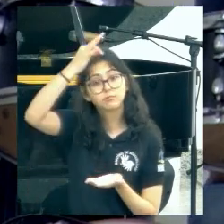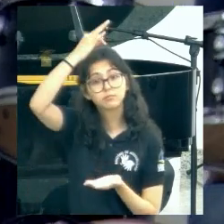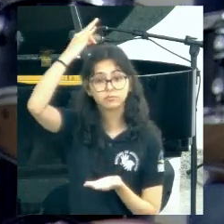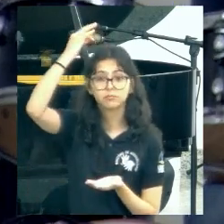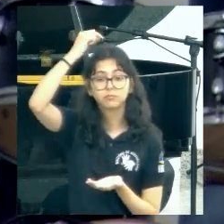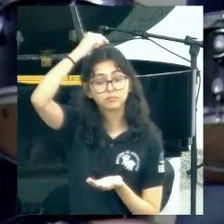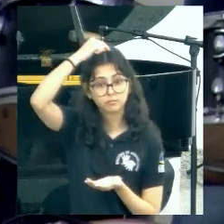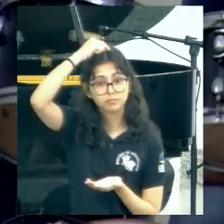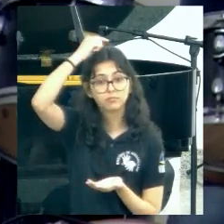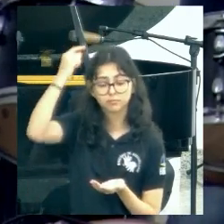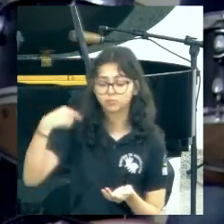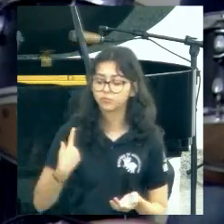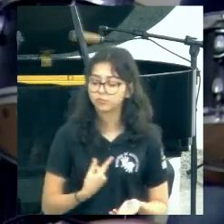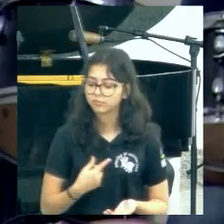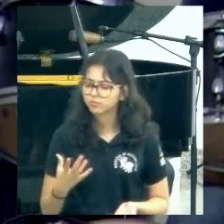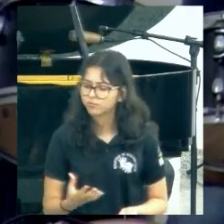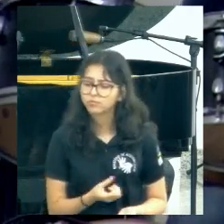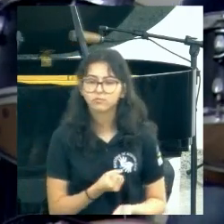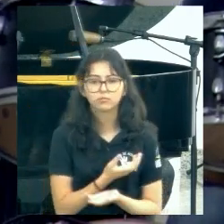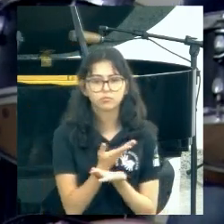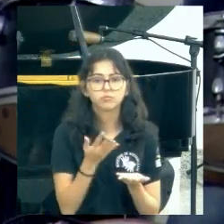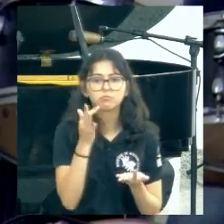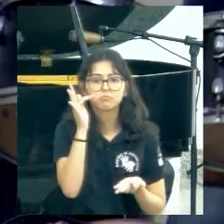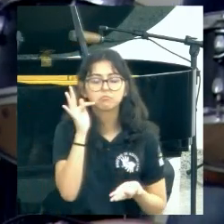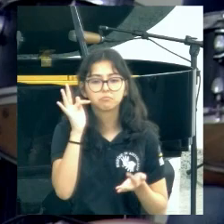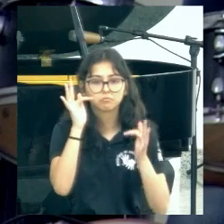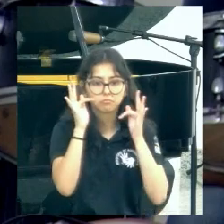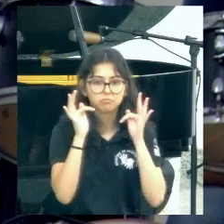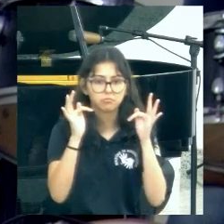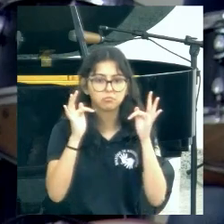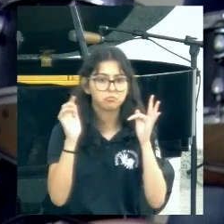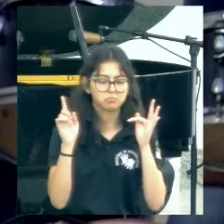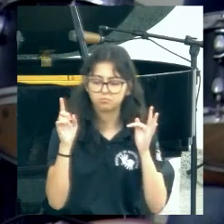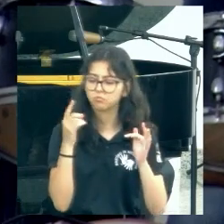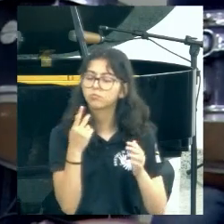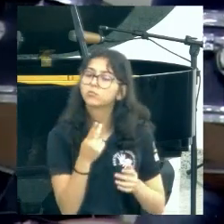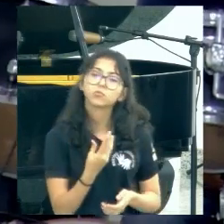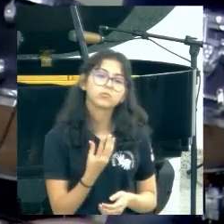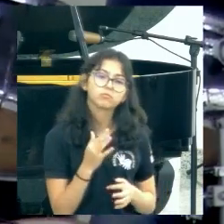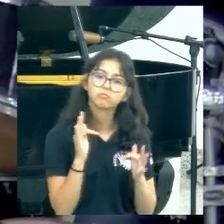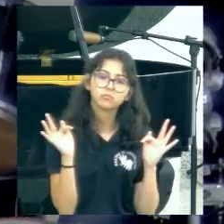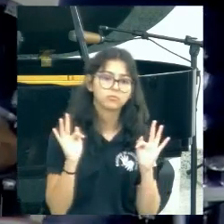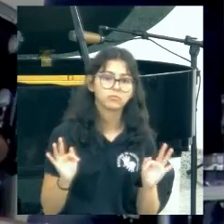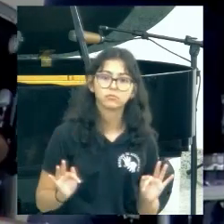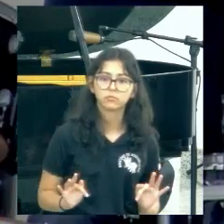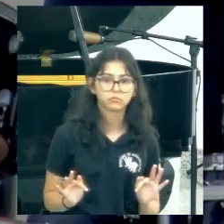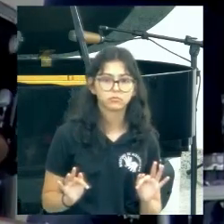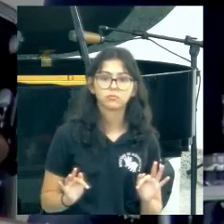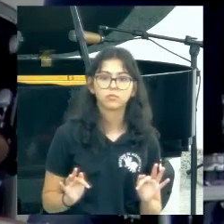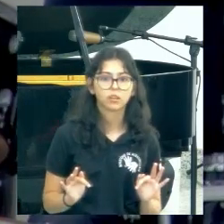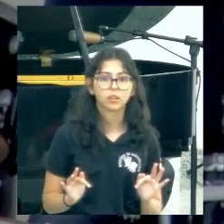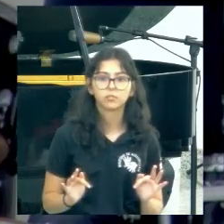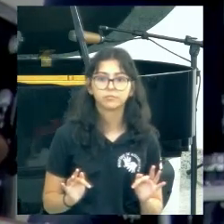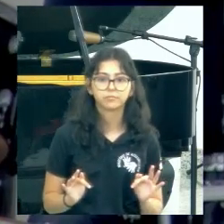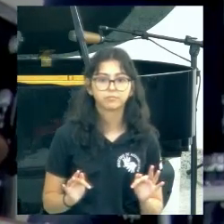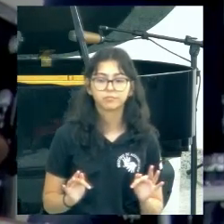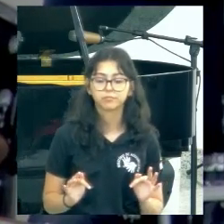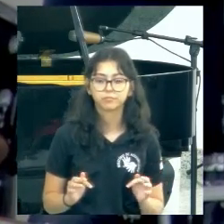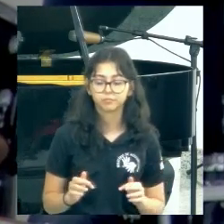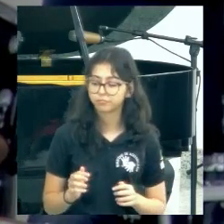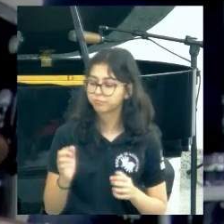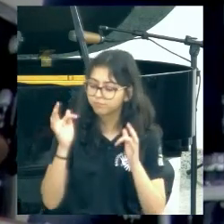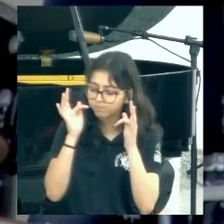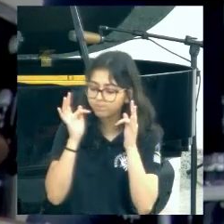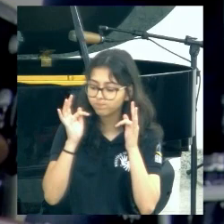seu testemunho, me desculpa dizer isso, do que com a sua felicidade. Essas coisas importam muito mais para Deus do que você